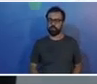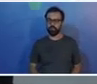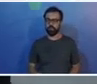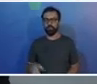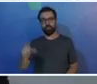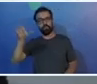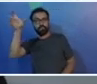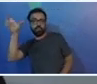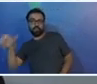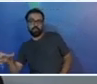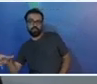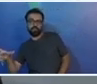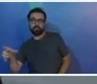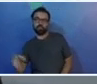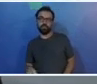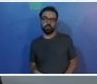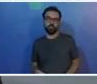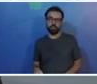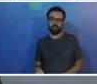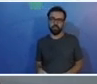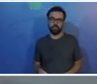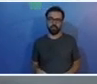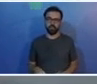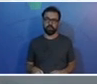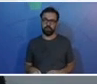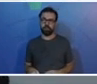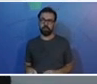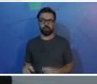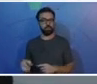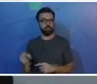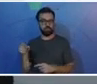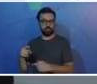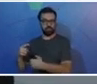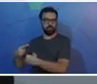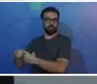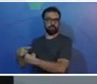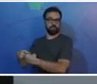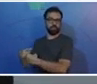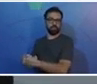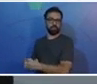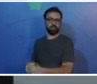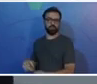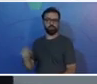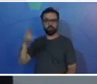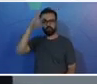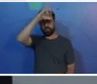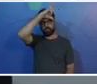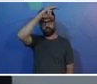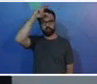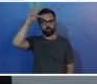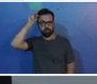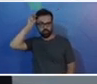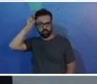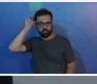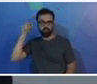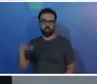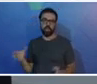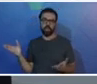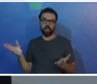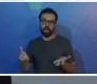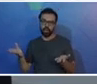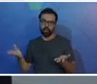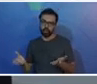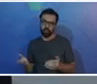Poder Executivo no município? Na cidade, o Poder Executivo é representado pelo prefeito. O atual prefeito da